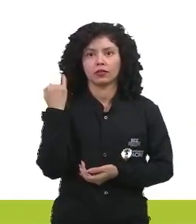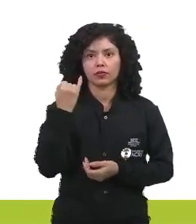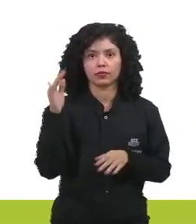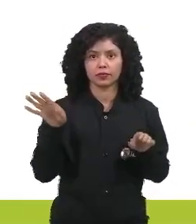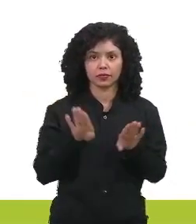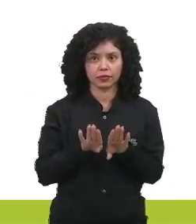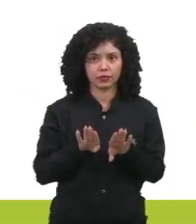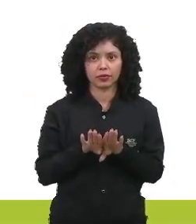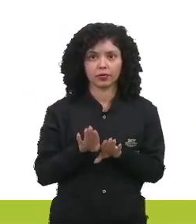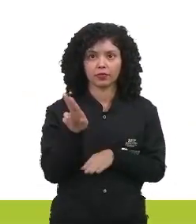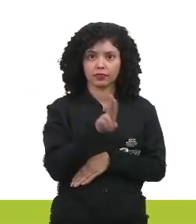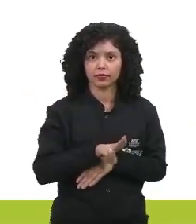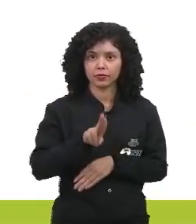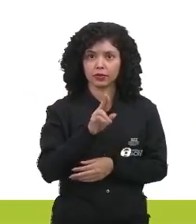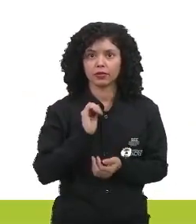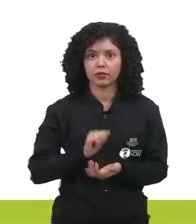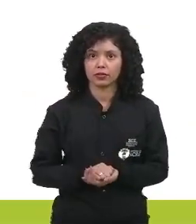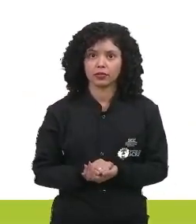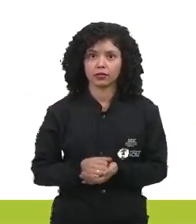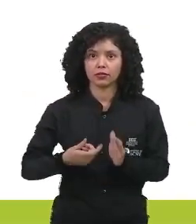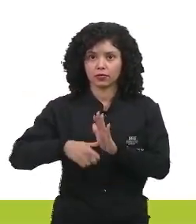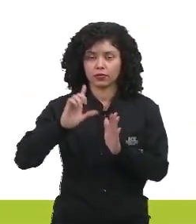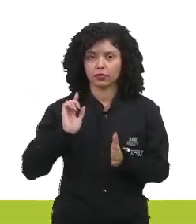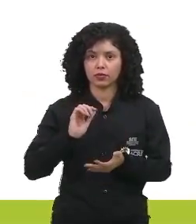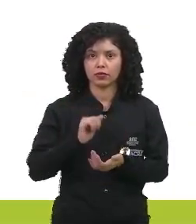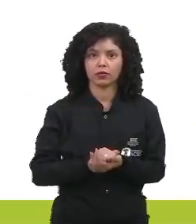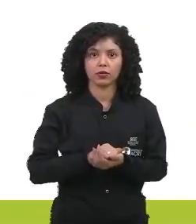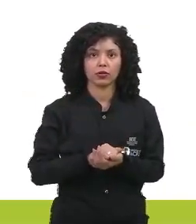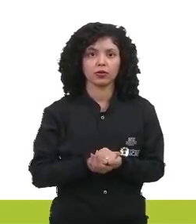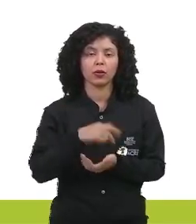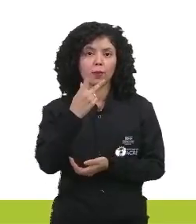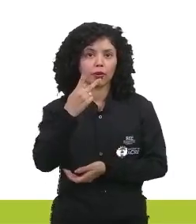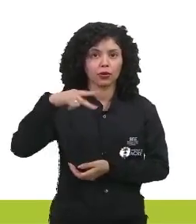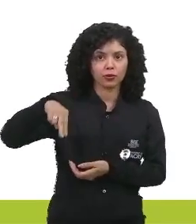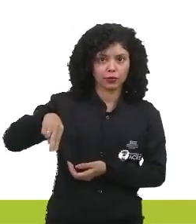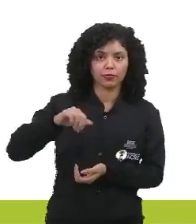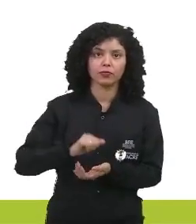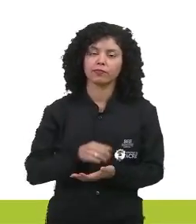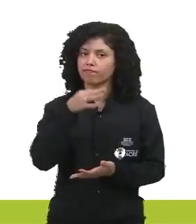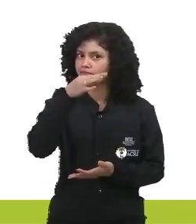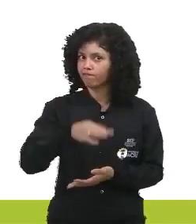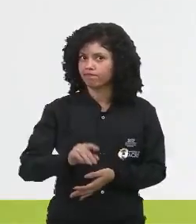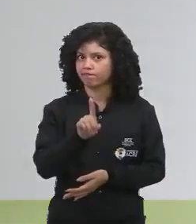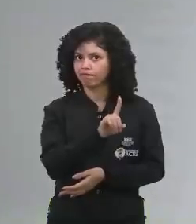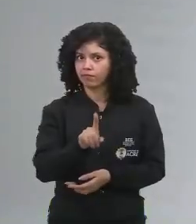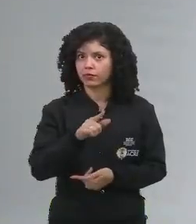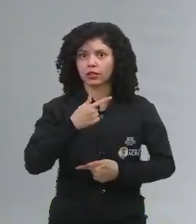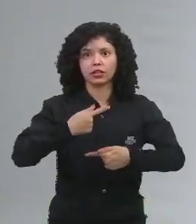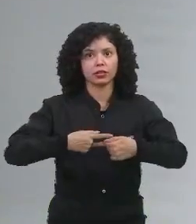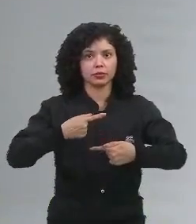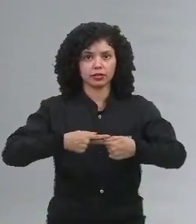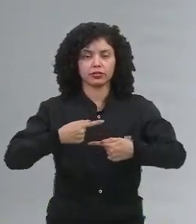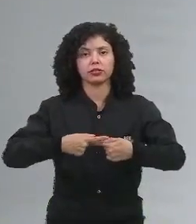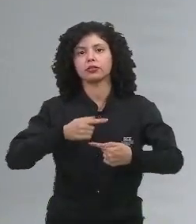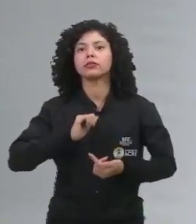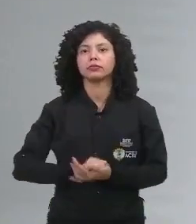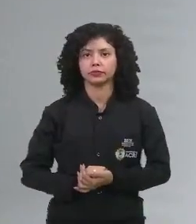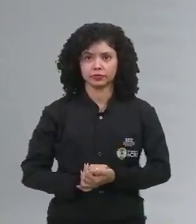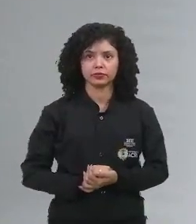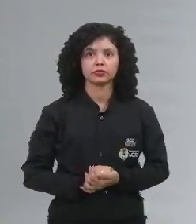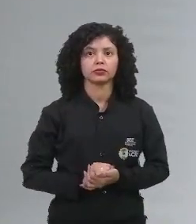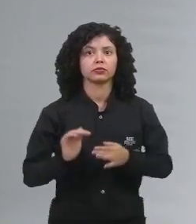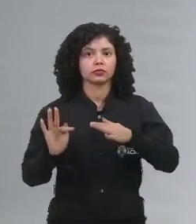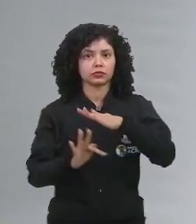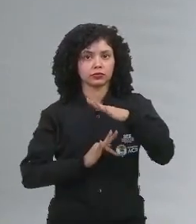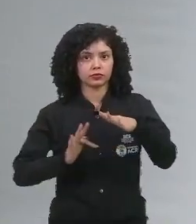adoramos utilizar o pronome antes do verbo. E vocês sabem que não é correto de acordo com a norma culta.